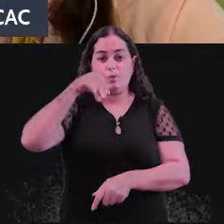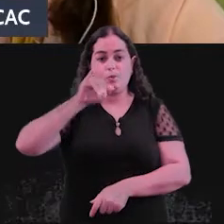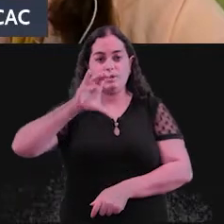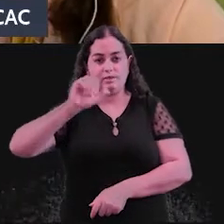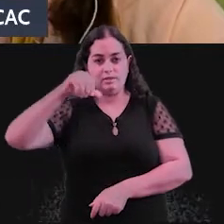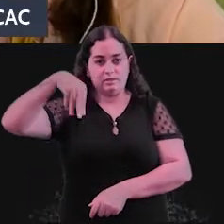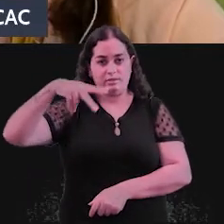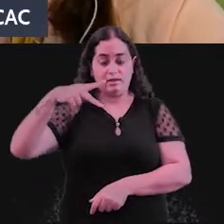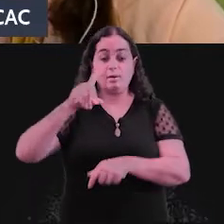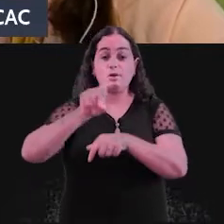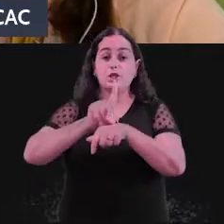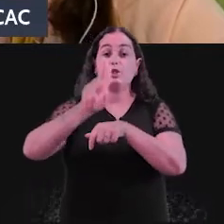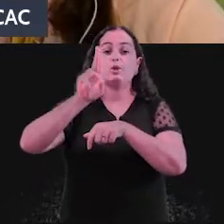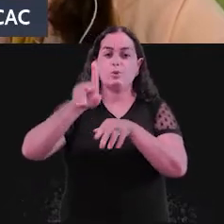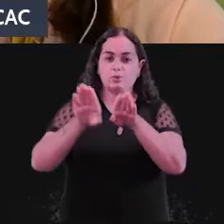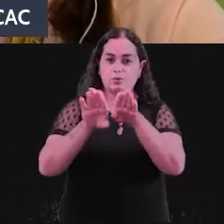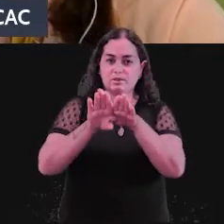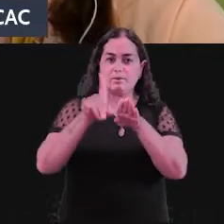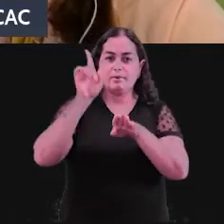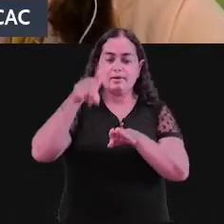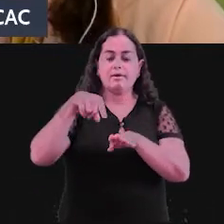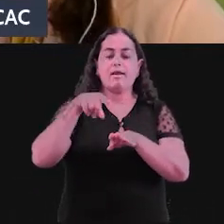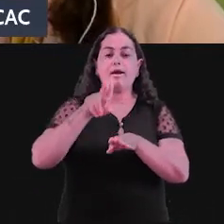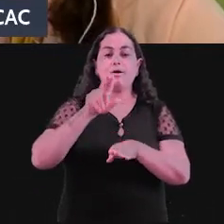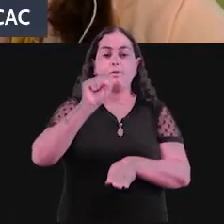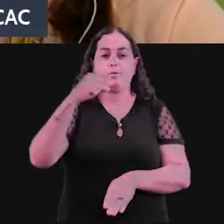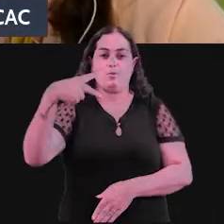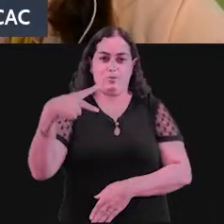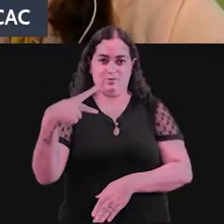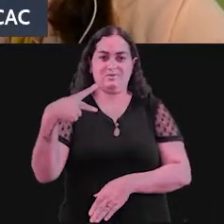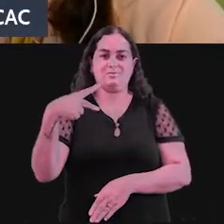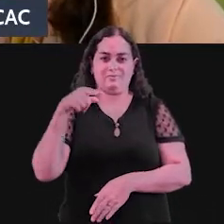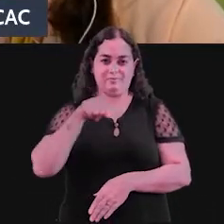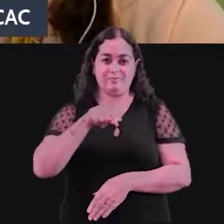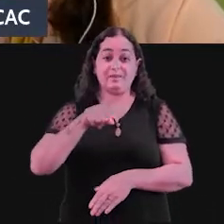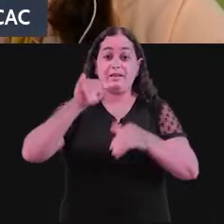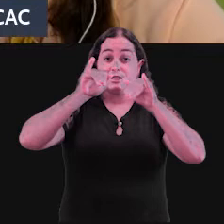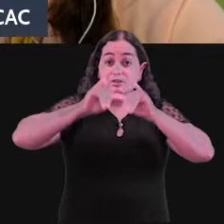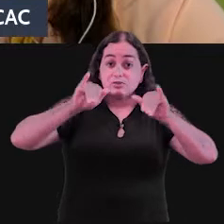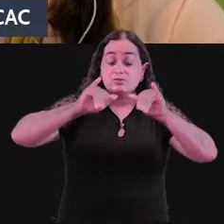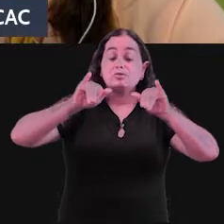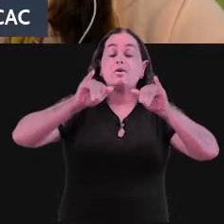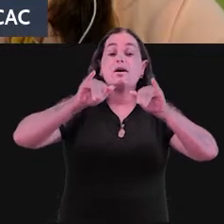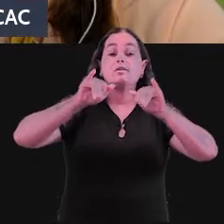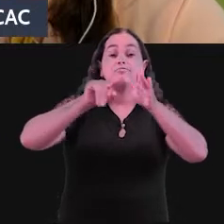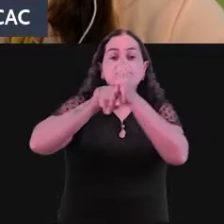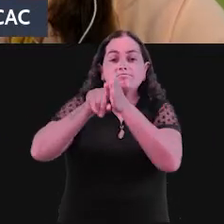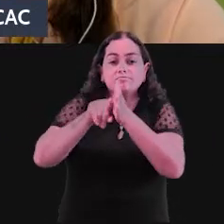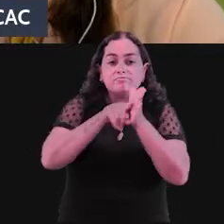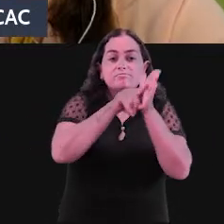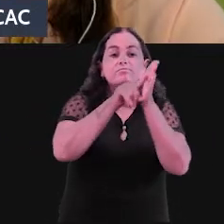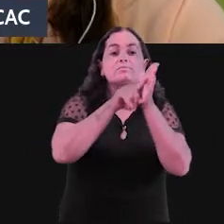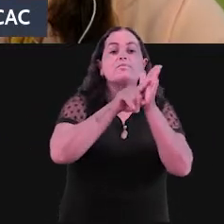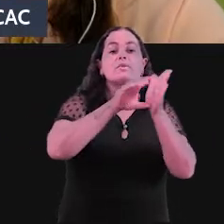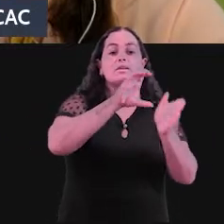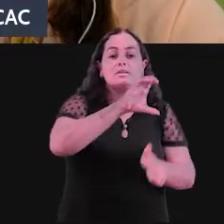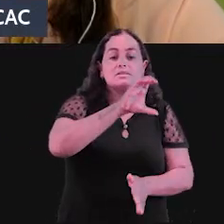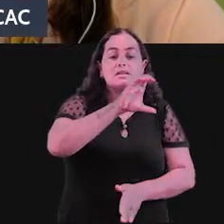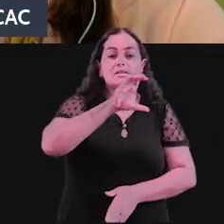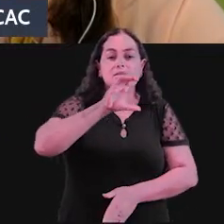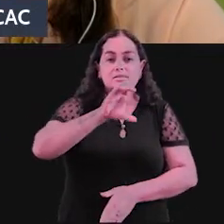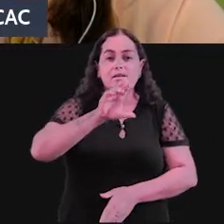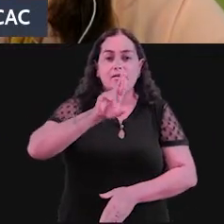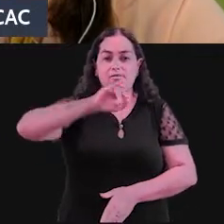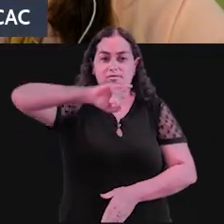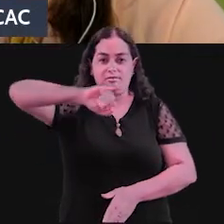doutora em Educação pela USP, a Universidade de São Paulo. É divulgadora científica e pesquisadora da Fundação